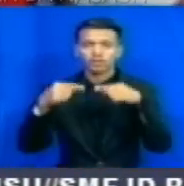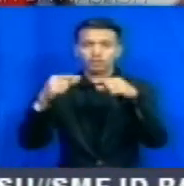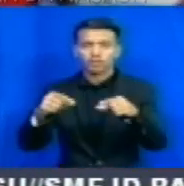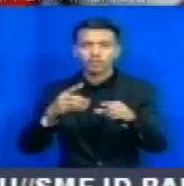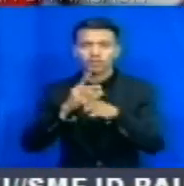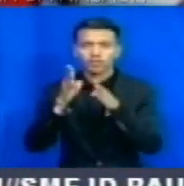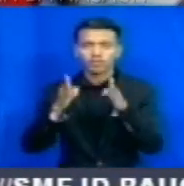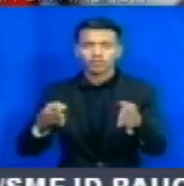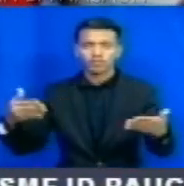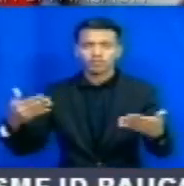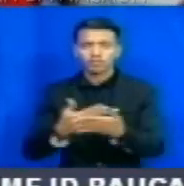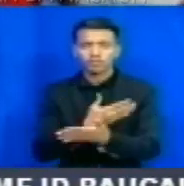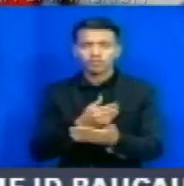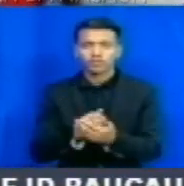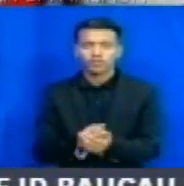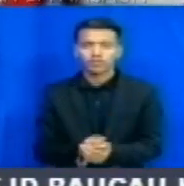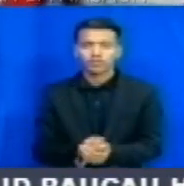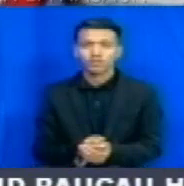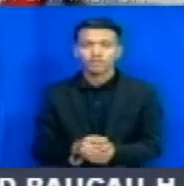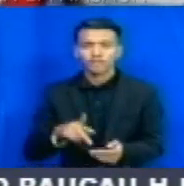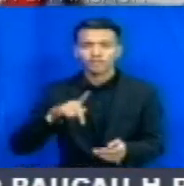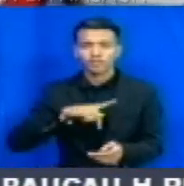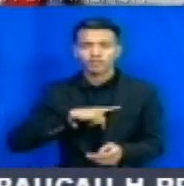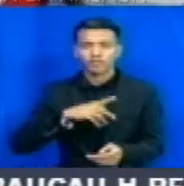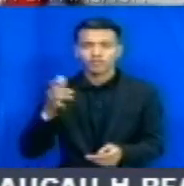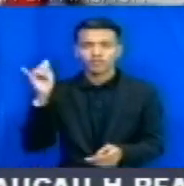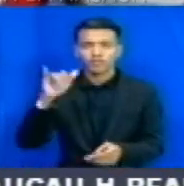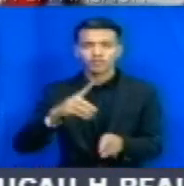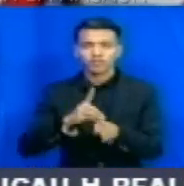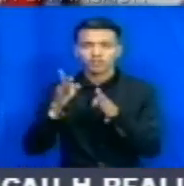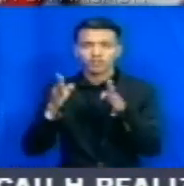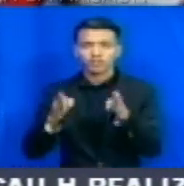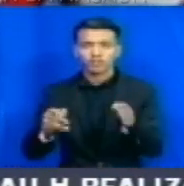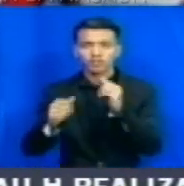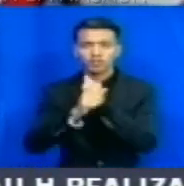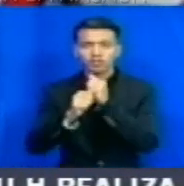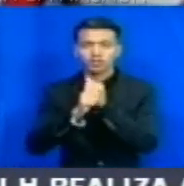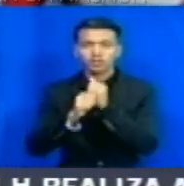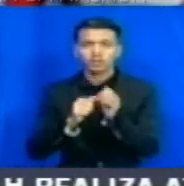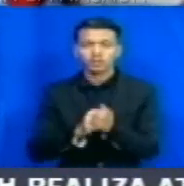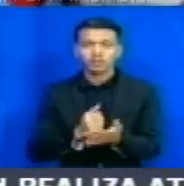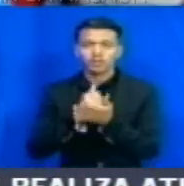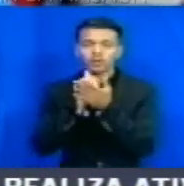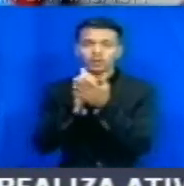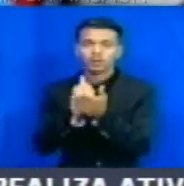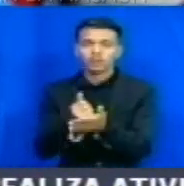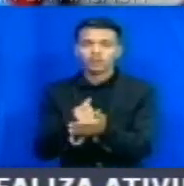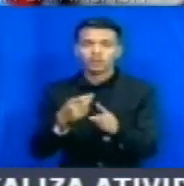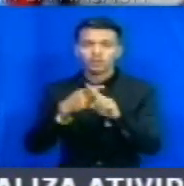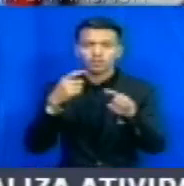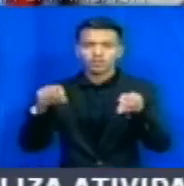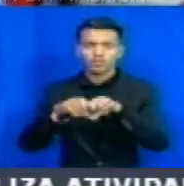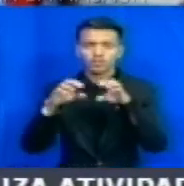diretiva Centro de Ensino Básico Sira, diretor adjunto no Gabinete de Apoio Técnico, UCI Comissão